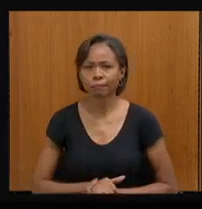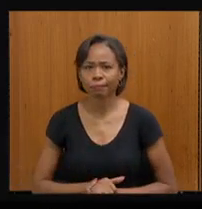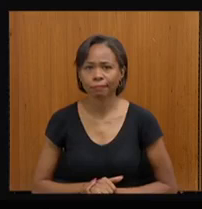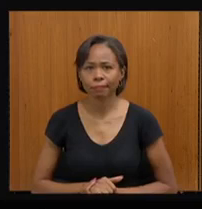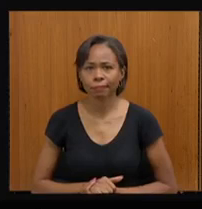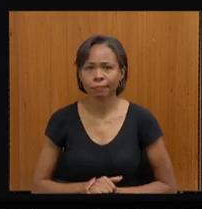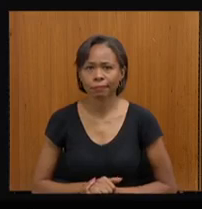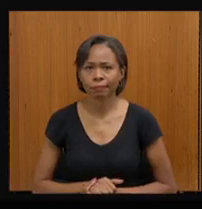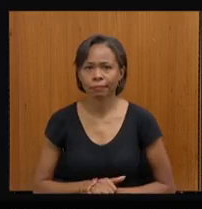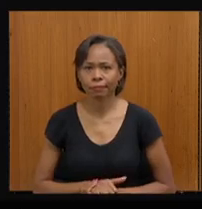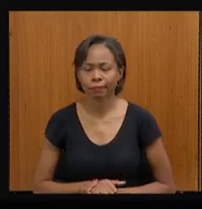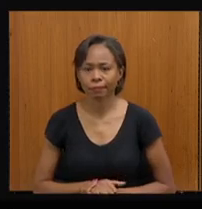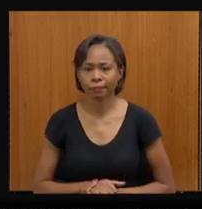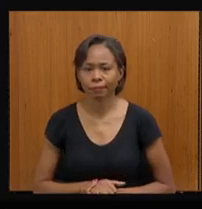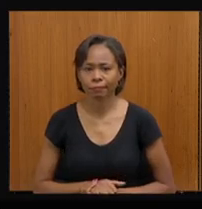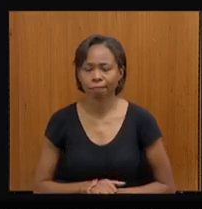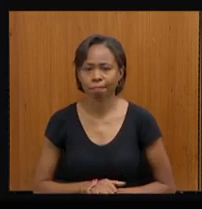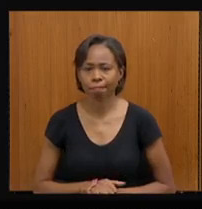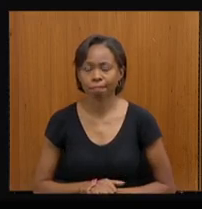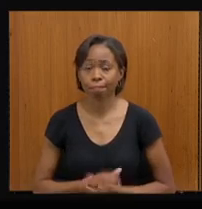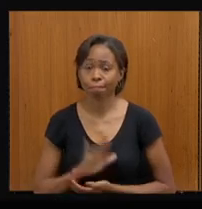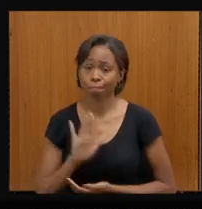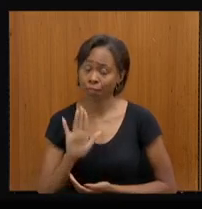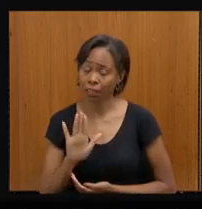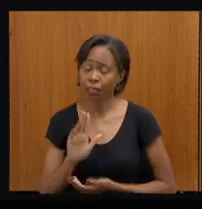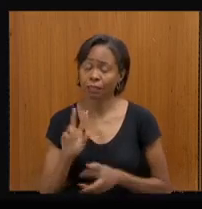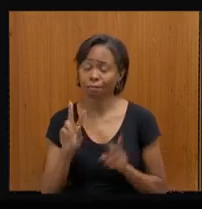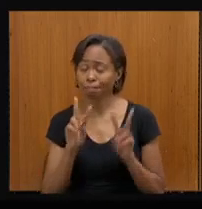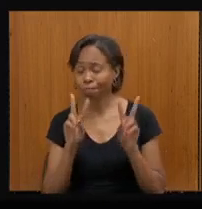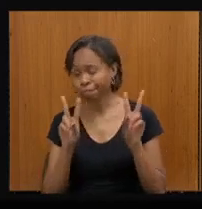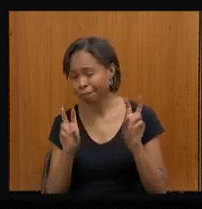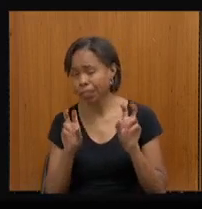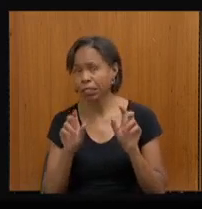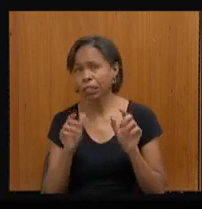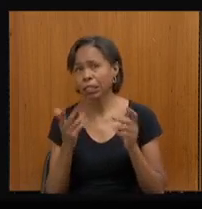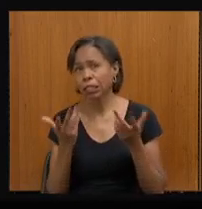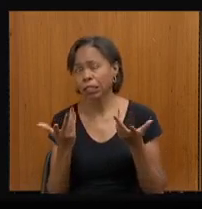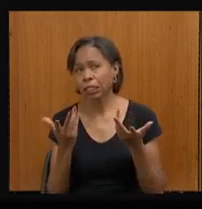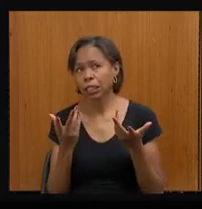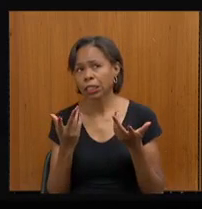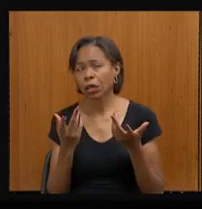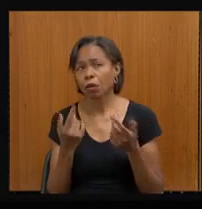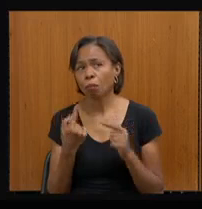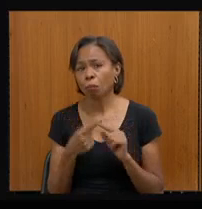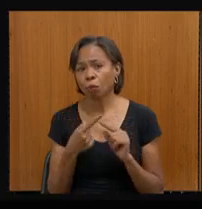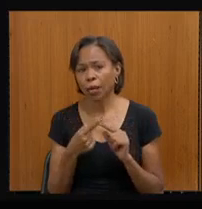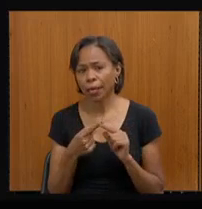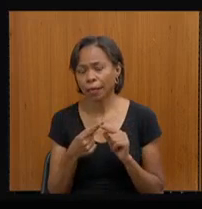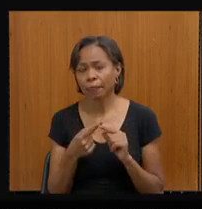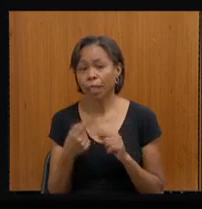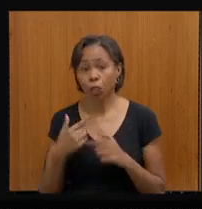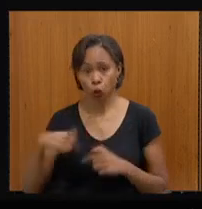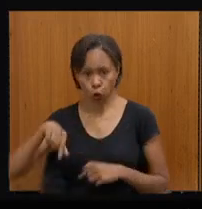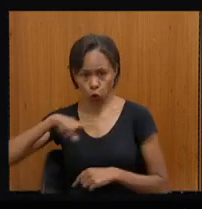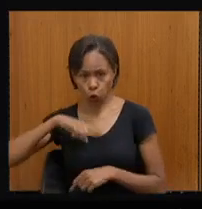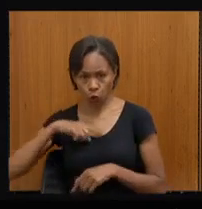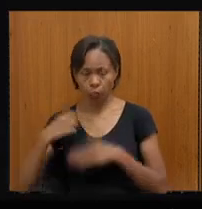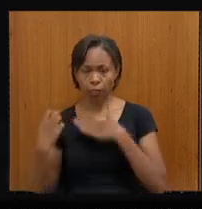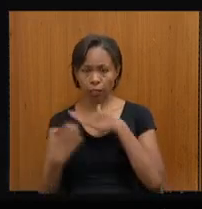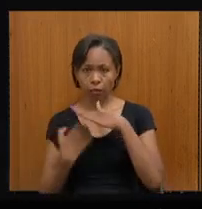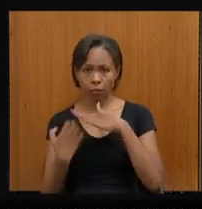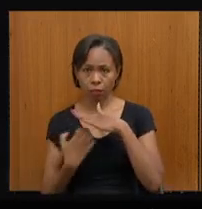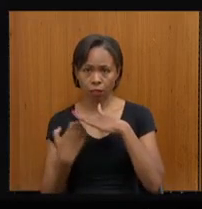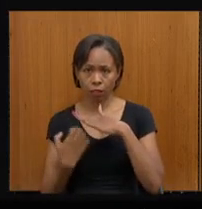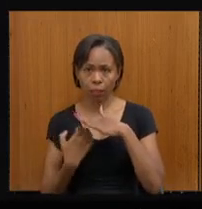colocar um parênteses já entre os falando da nossa empresa a